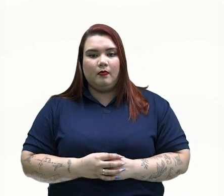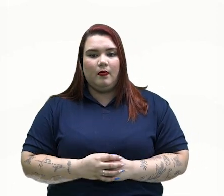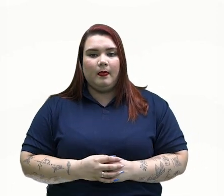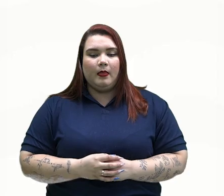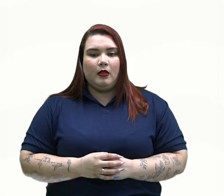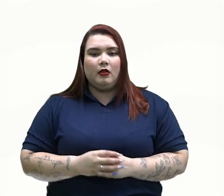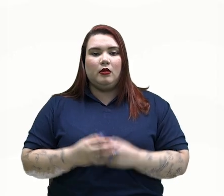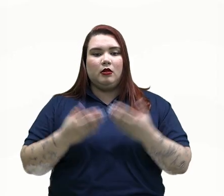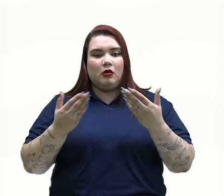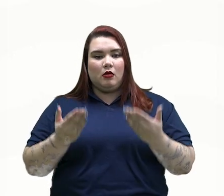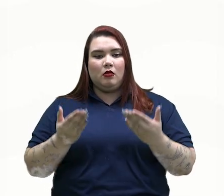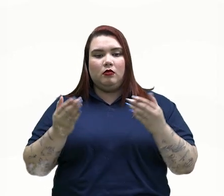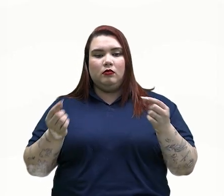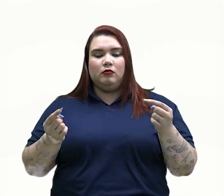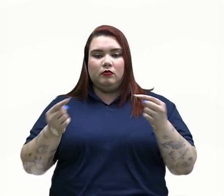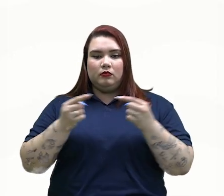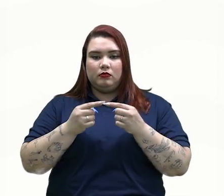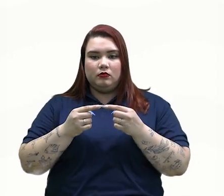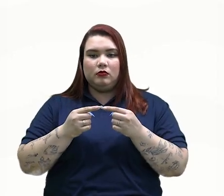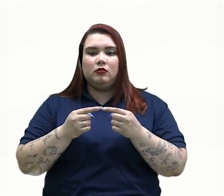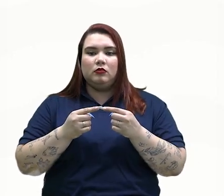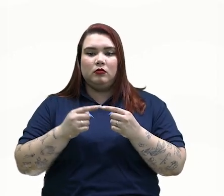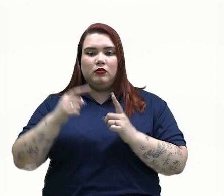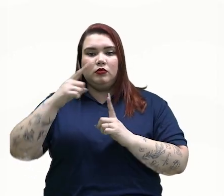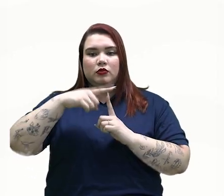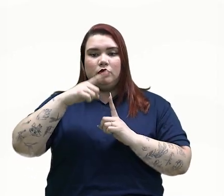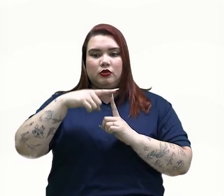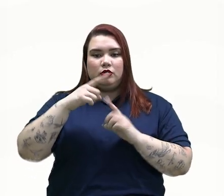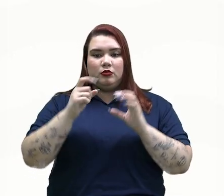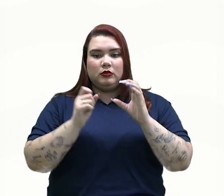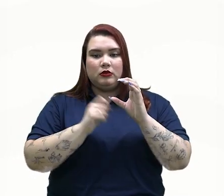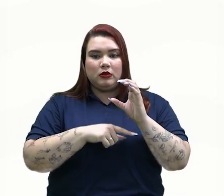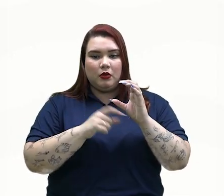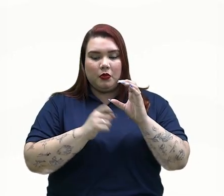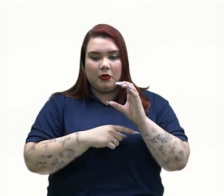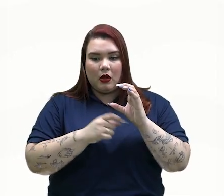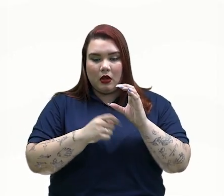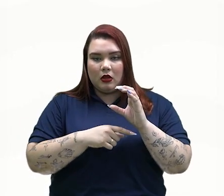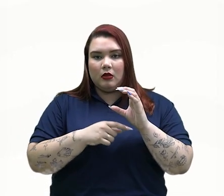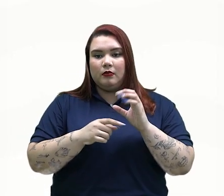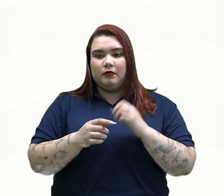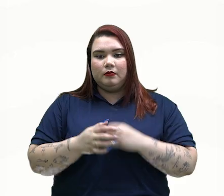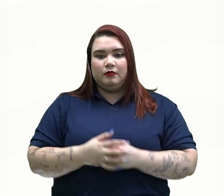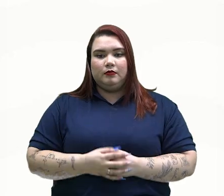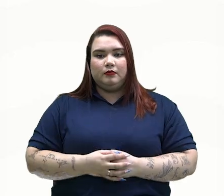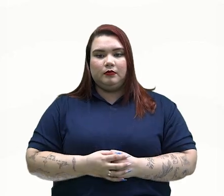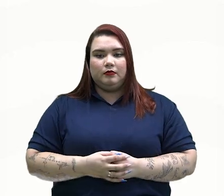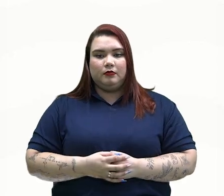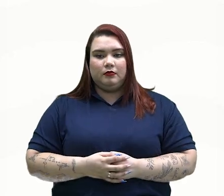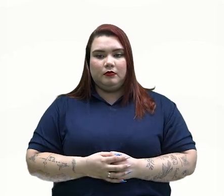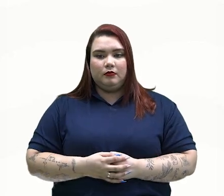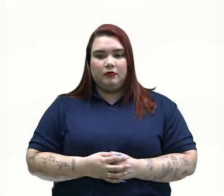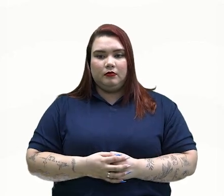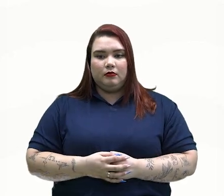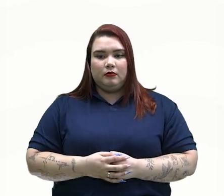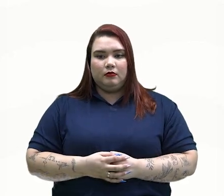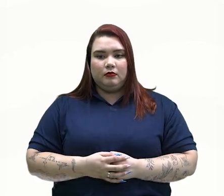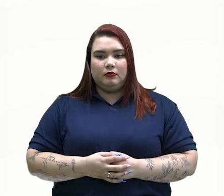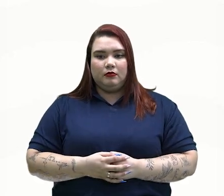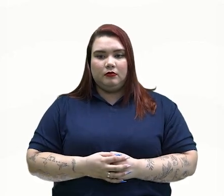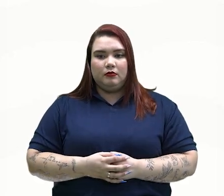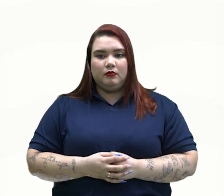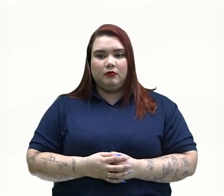ela só tem ligações simples também, então é uma cadeia saturada. Opa. E